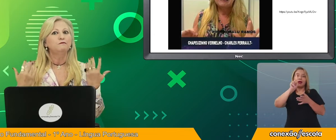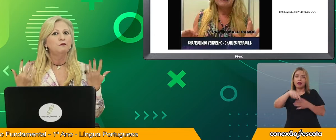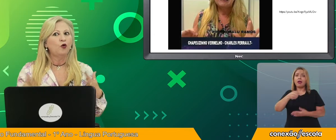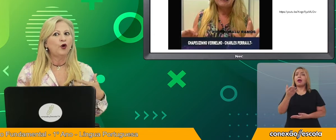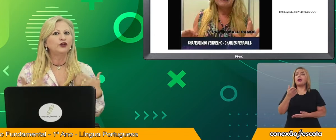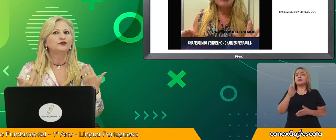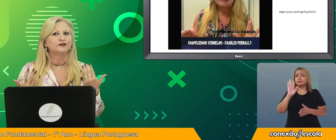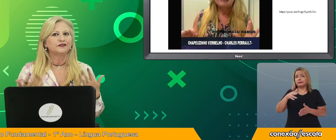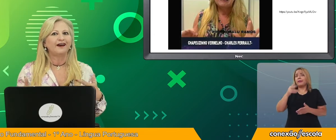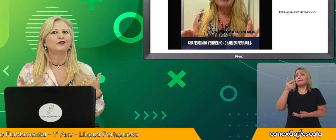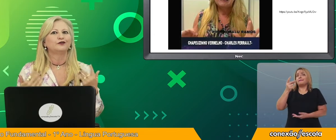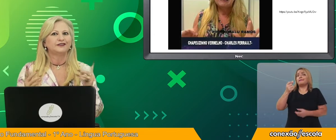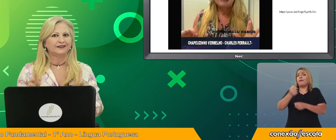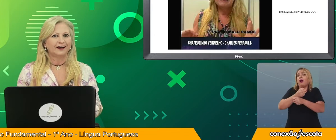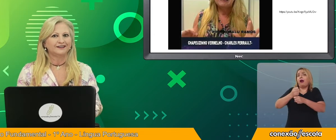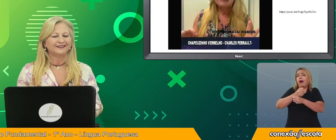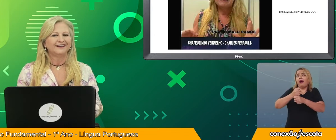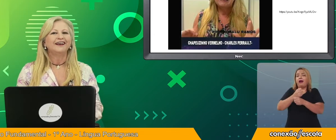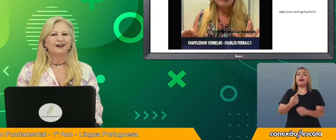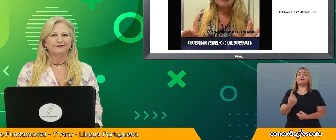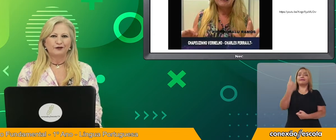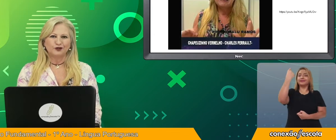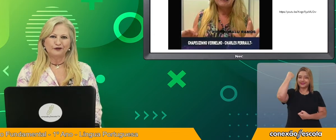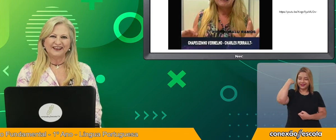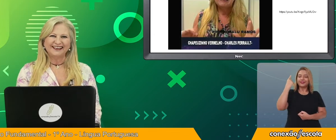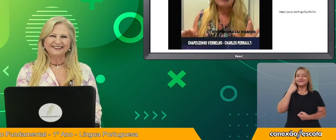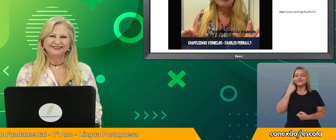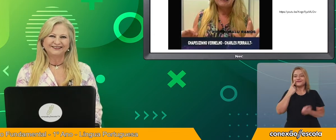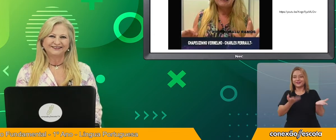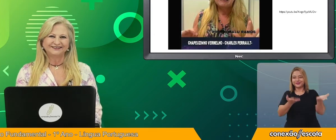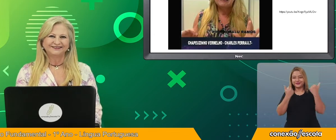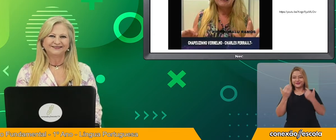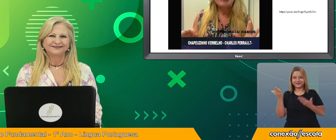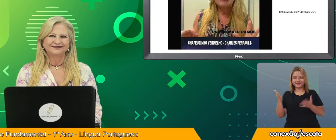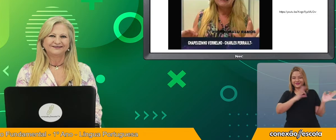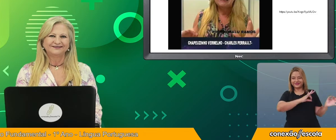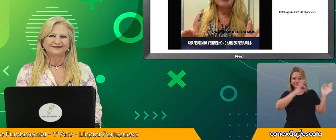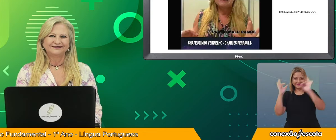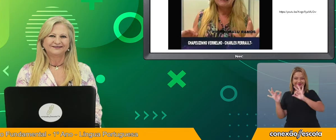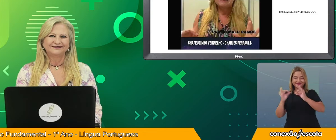escrito há muitos séculos atrás. Vamos ouvi-la?